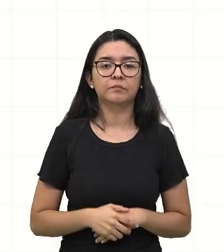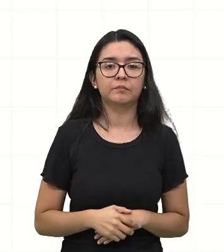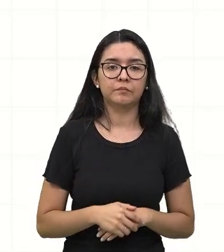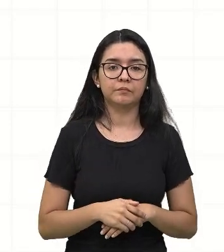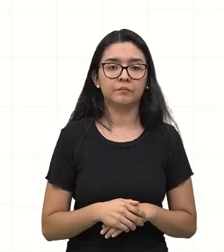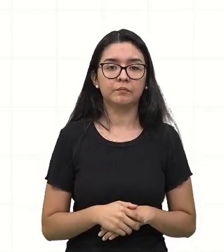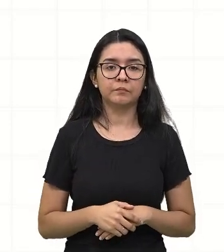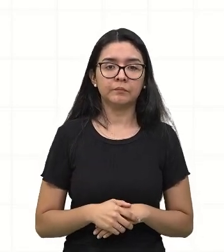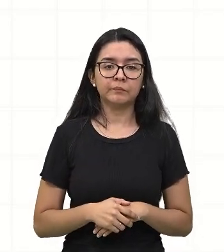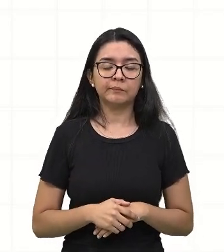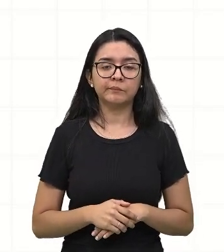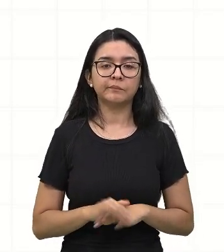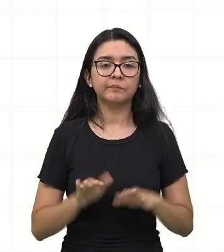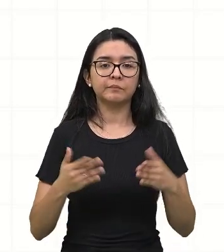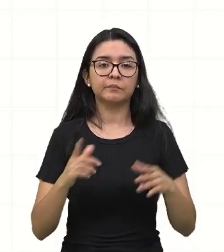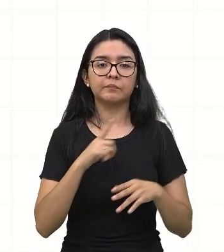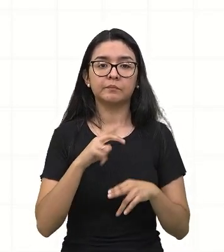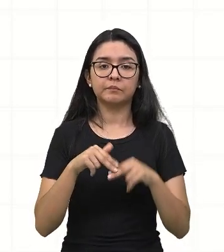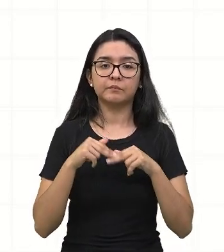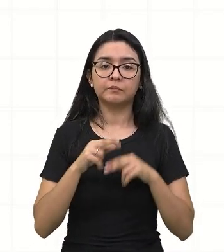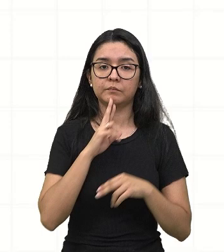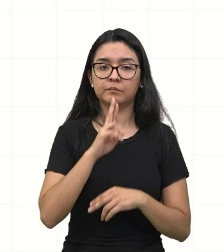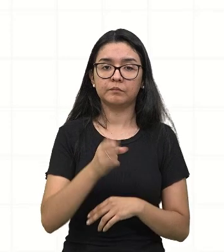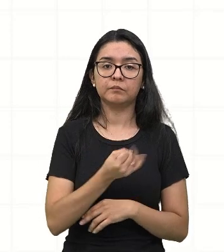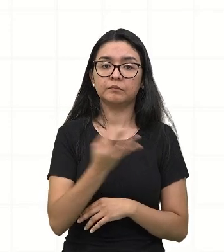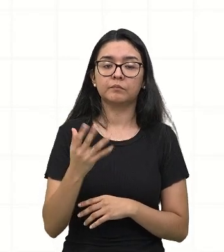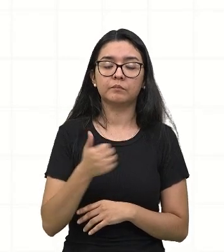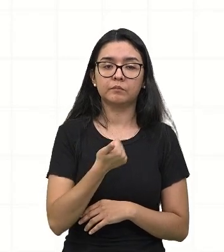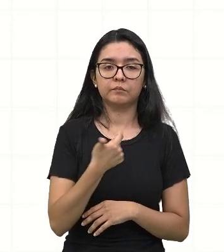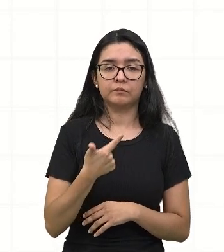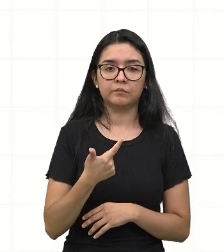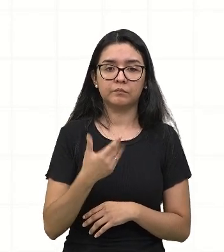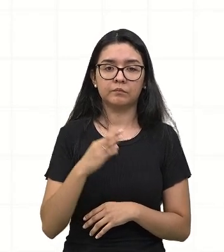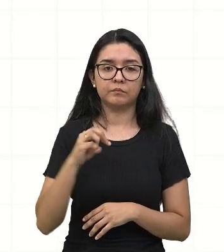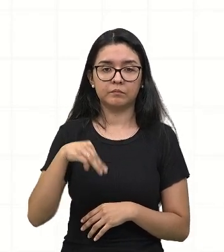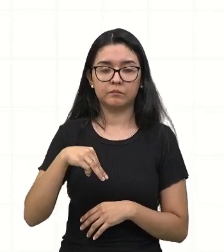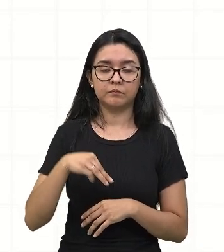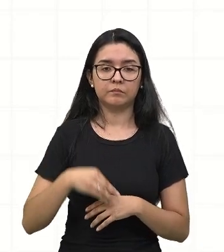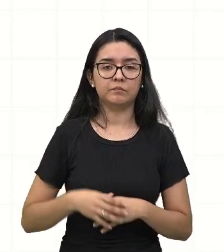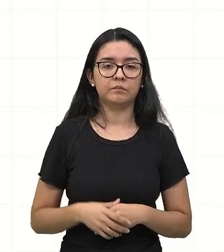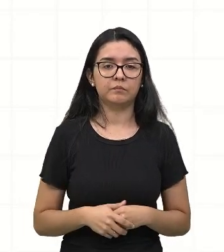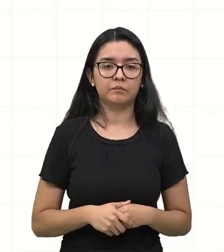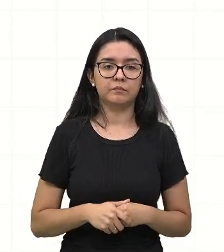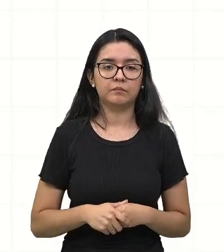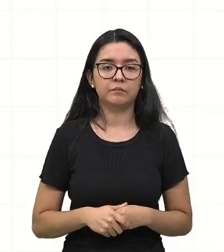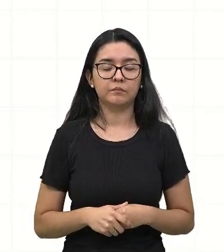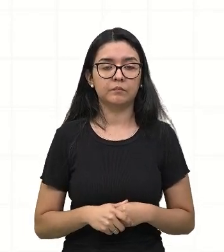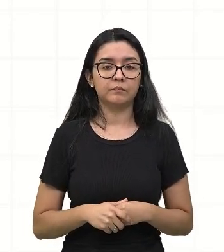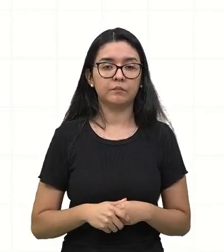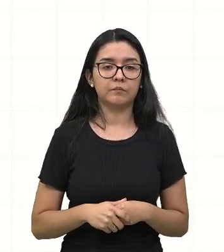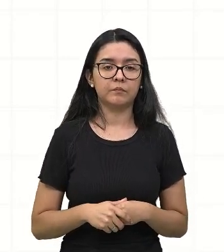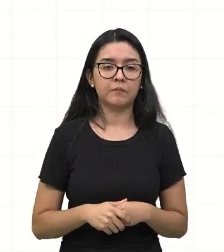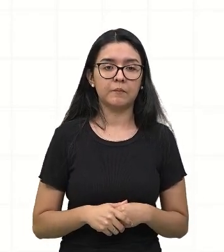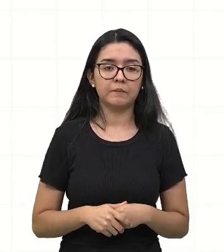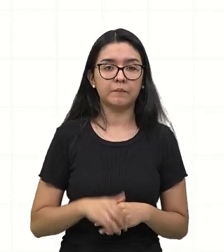vezes 2, 12. Então, por isso, nós temos como resposta do volume deste sólido aqui,